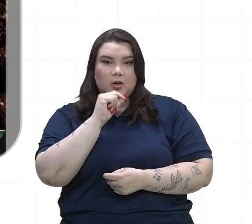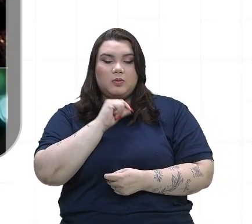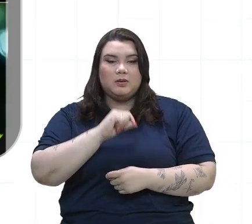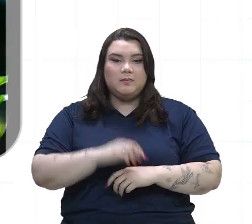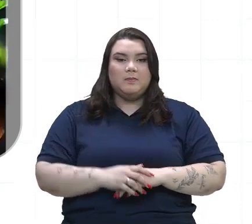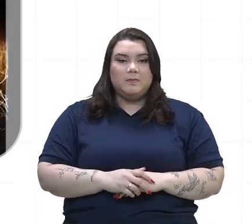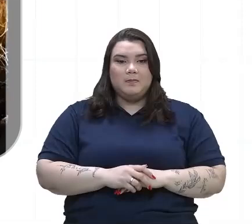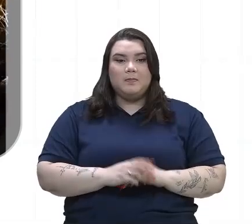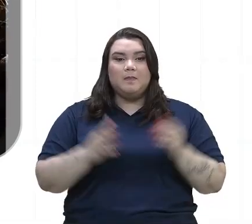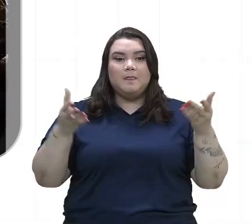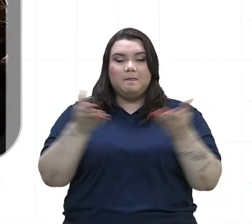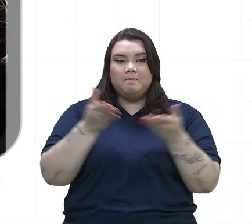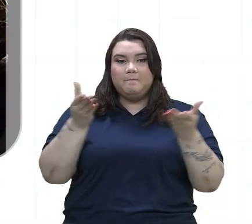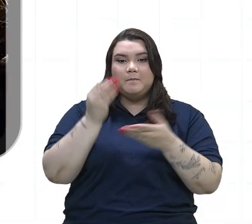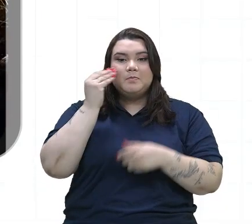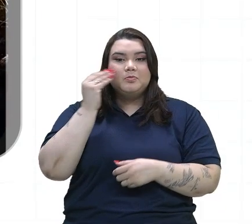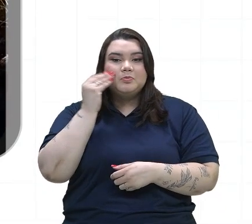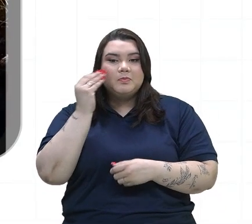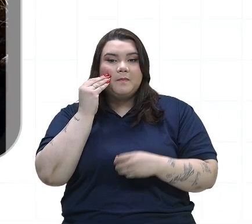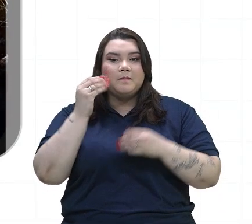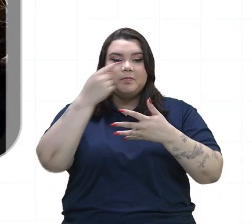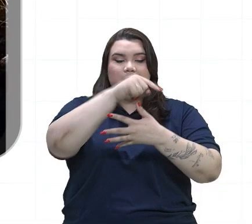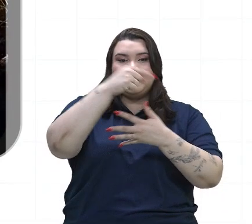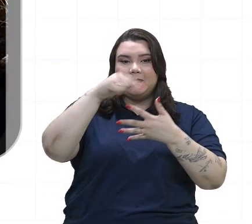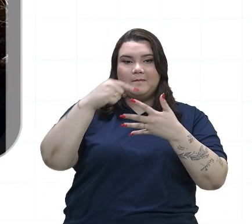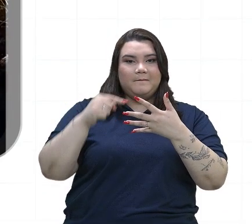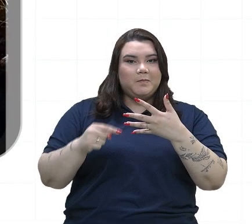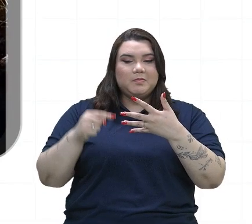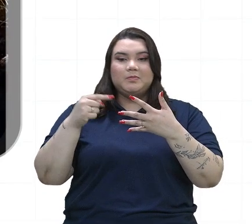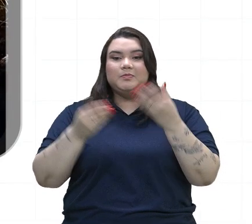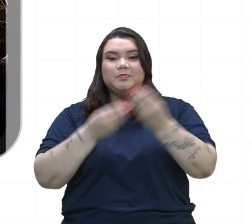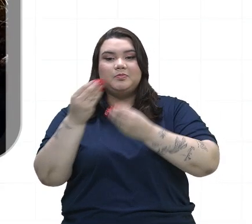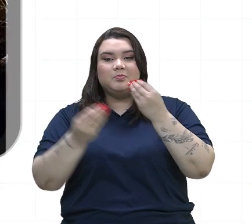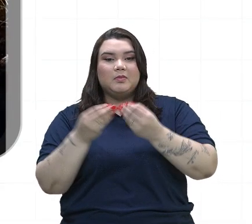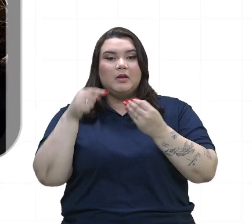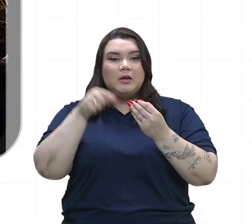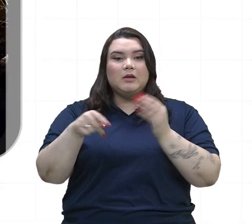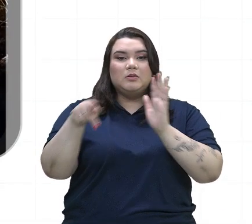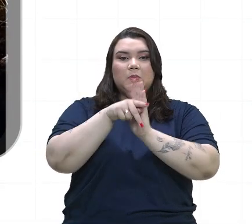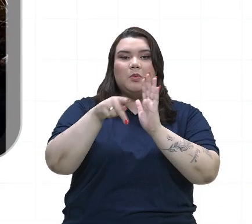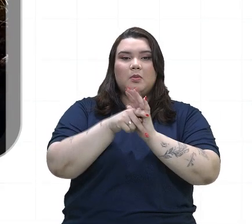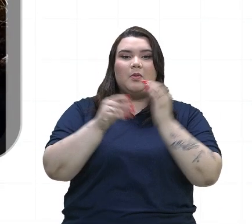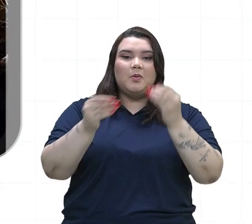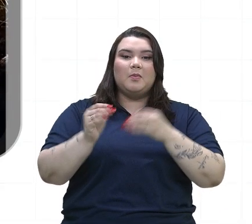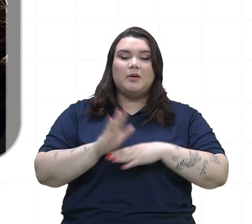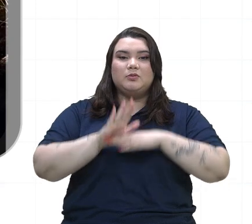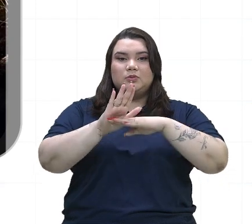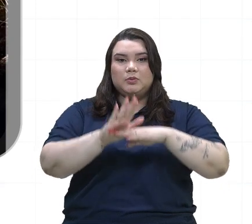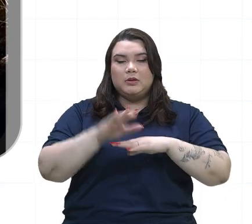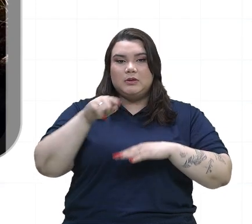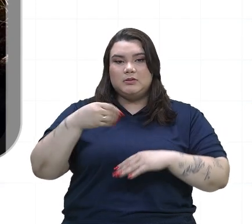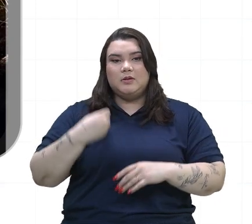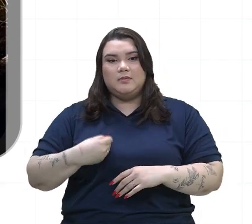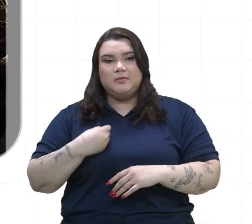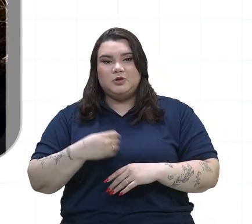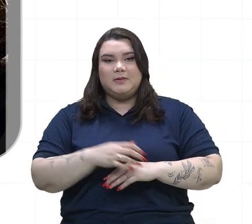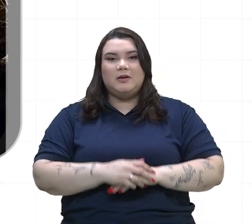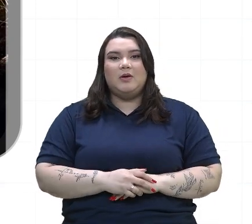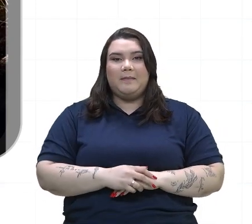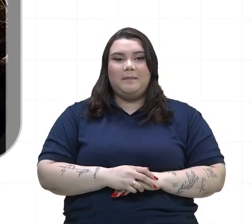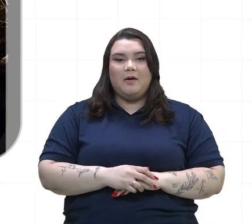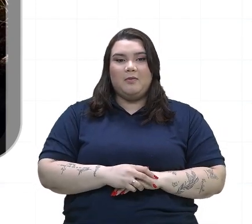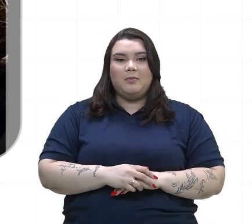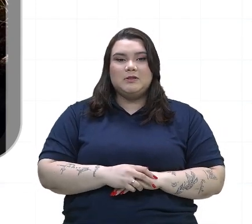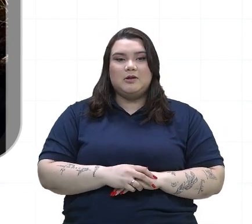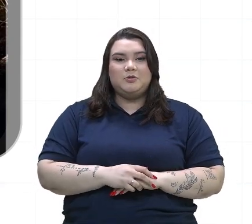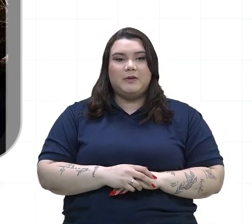vamos ver pontualmente cada um desses pontos. Bem, em relação ao suporte à vida vegetal, o solo é importante para as plantas, como eu já